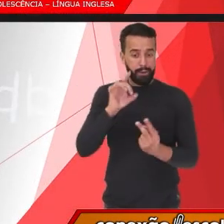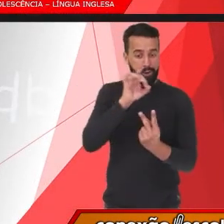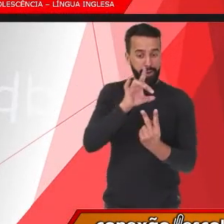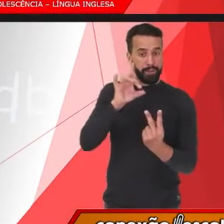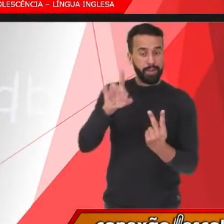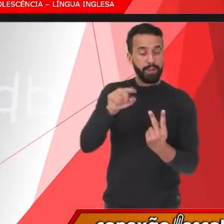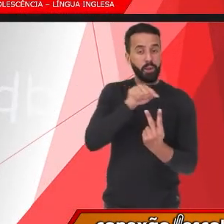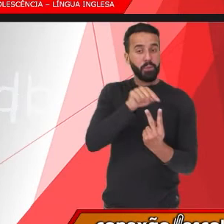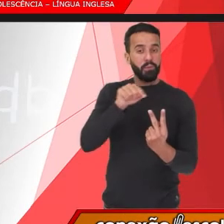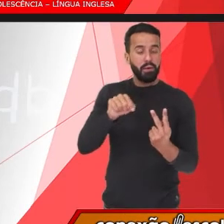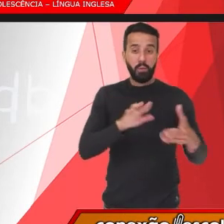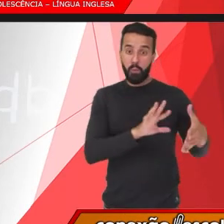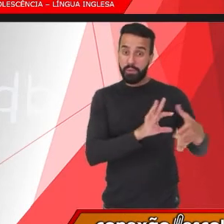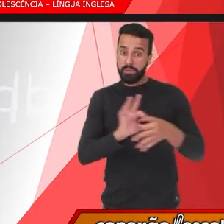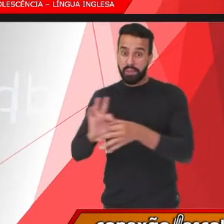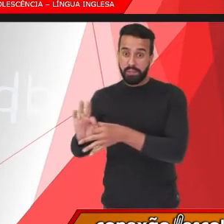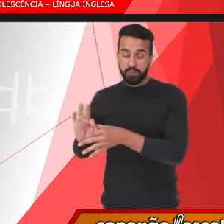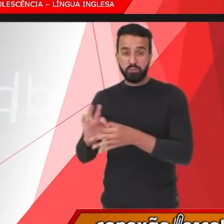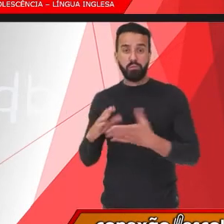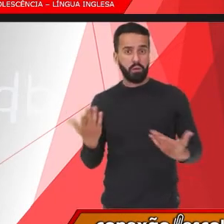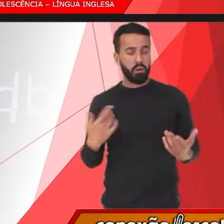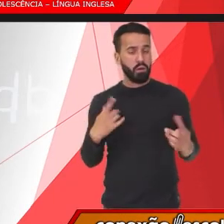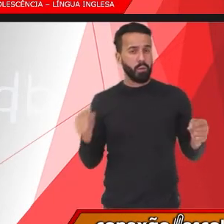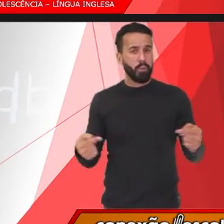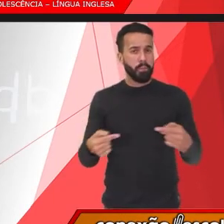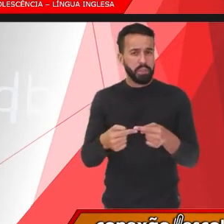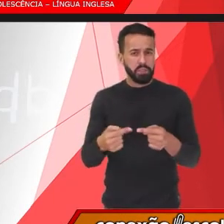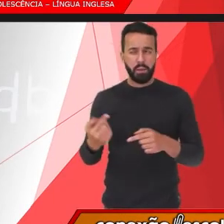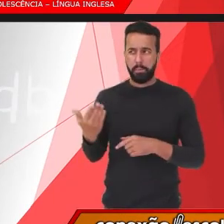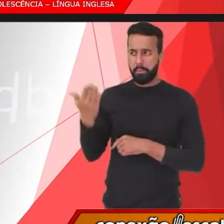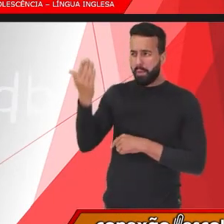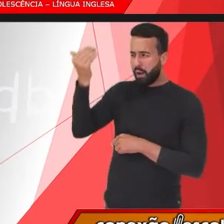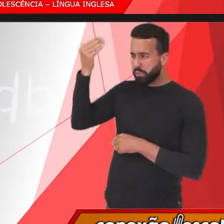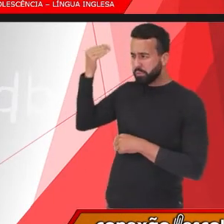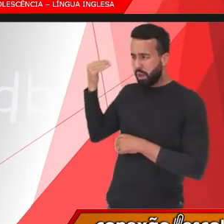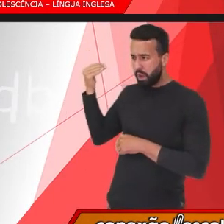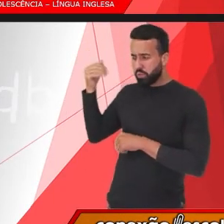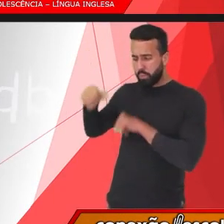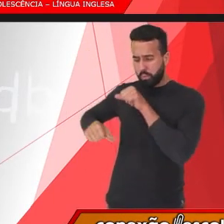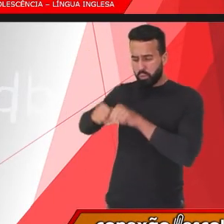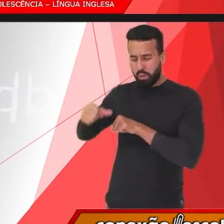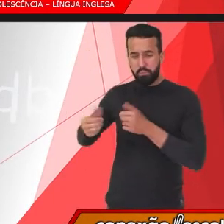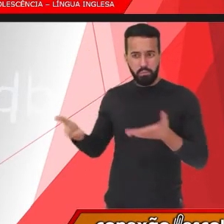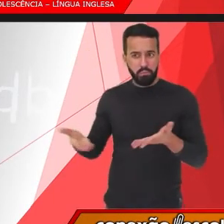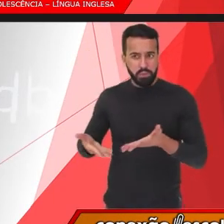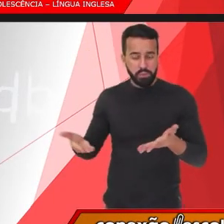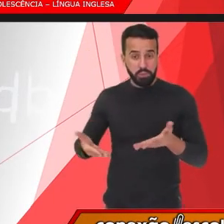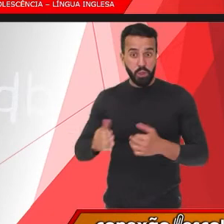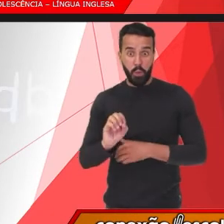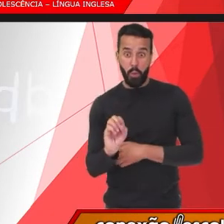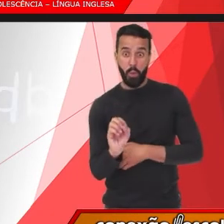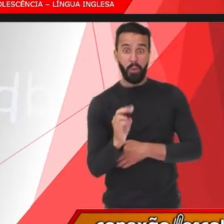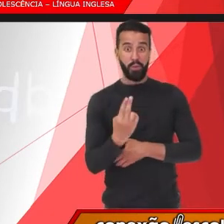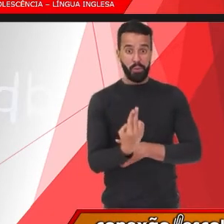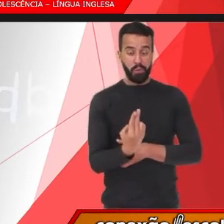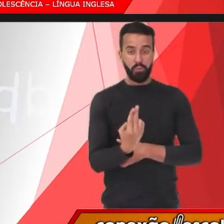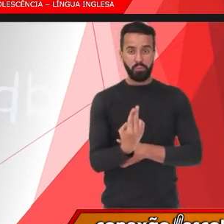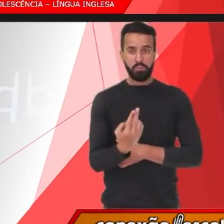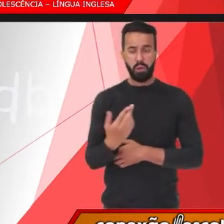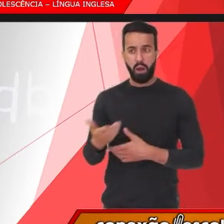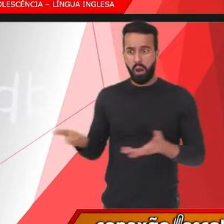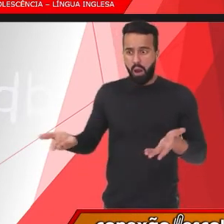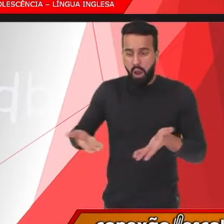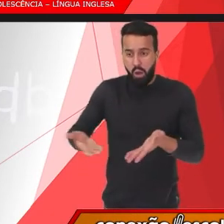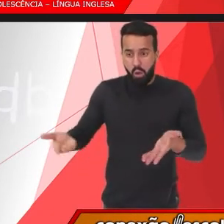que contexto a frase aí se refere a um passado que mudaria o meu presente, ou então algo